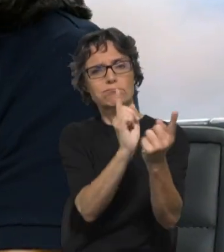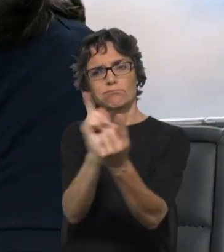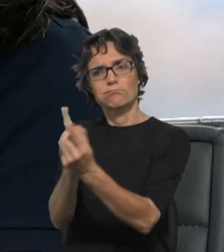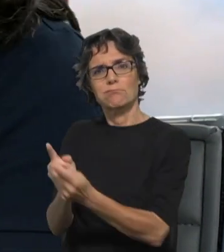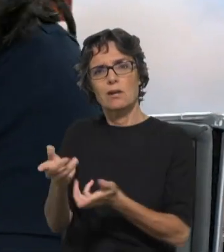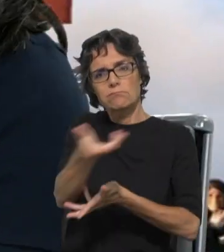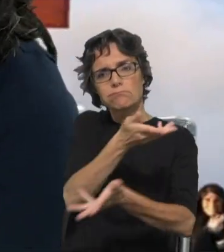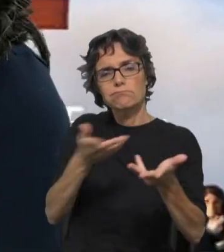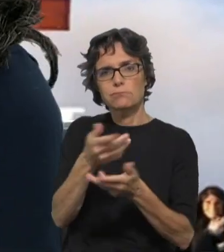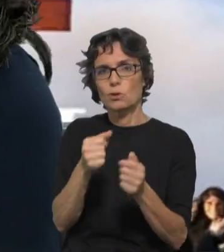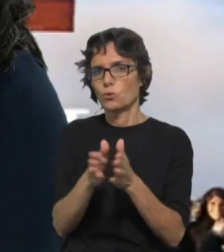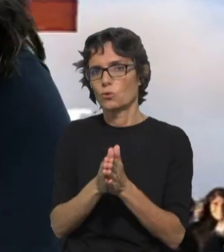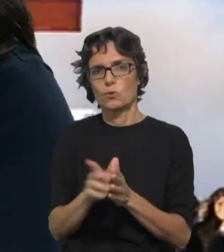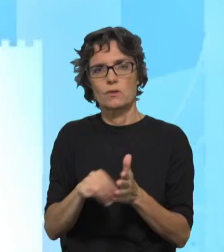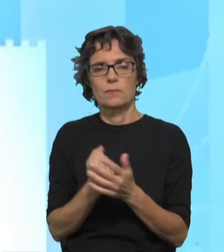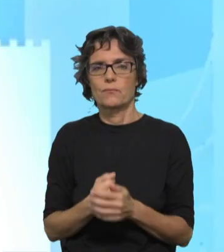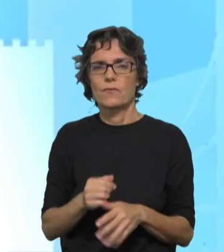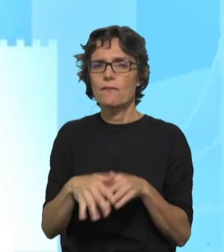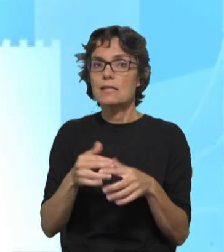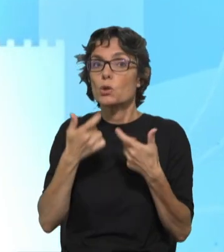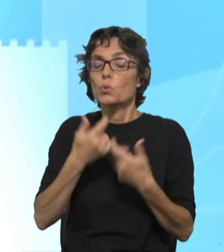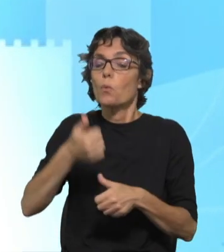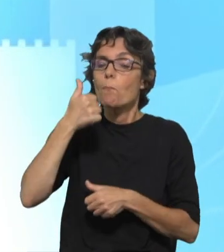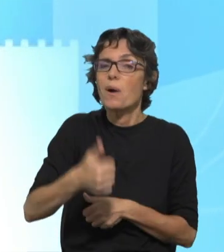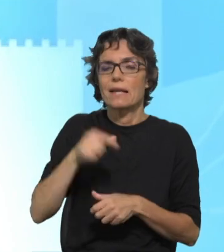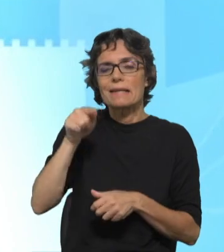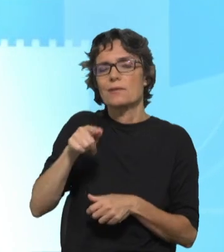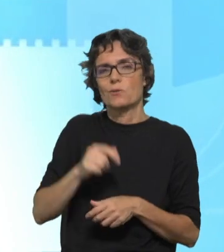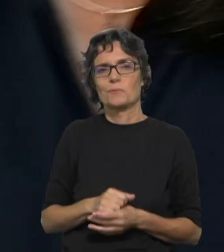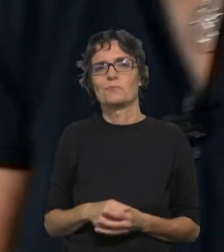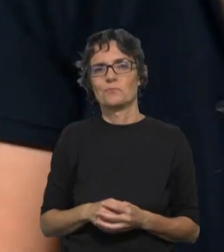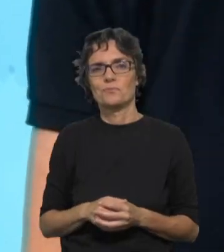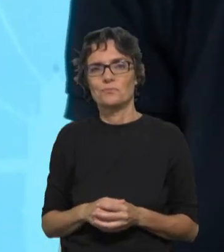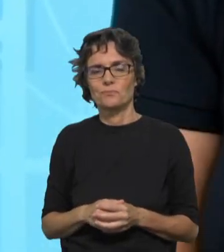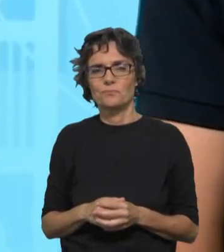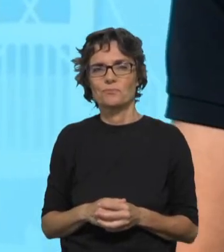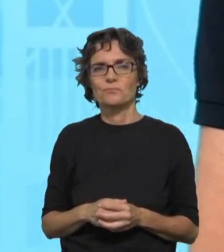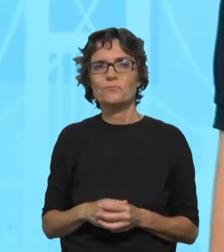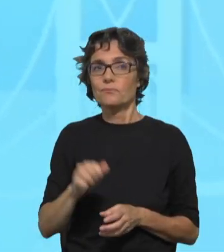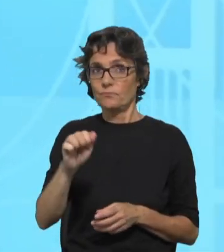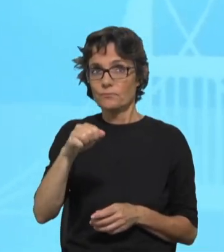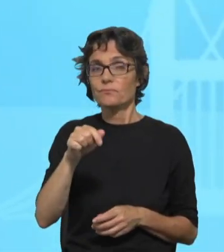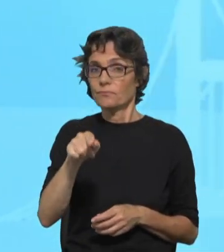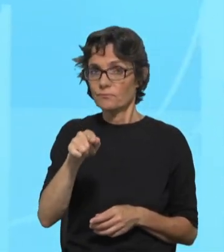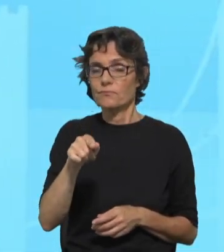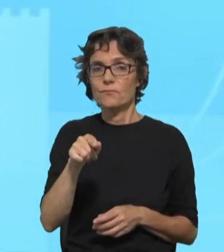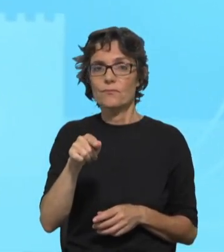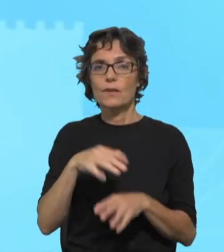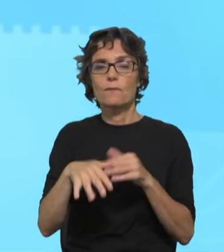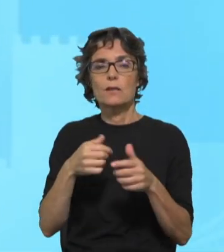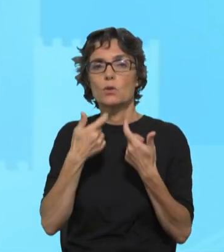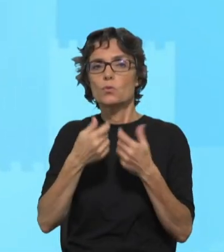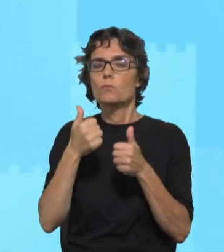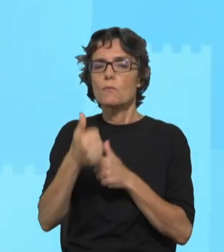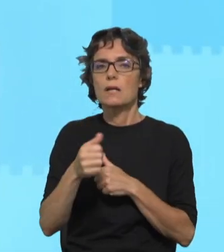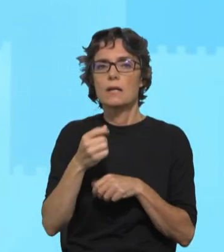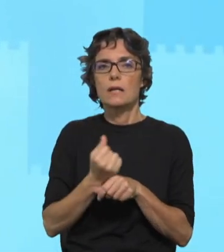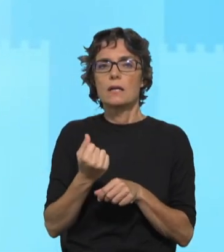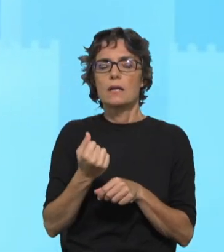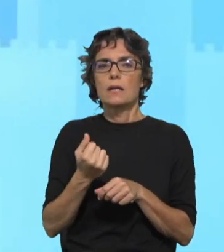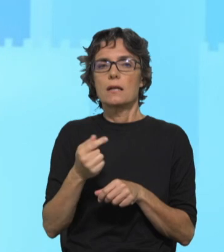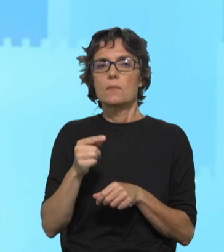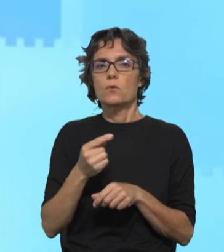as pessoas, as sócias, aquelas que tinham realmente outro estatuto social, aprender, como se dizia, a